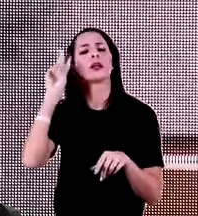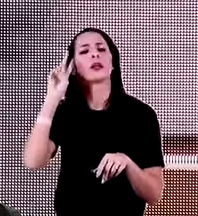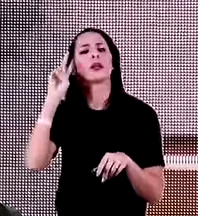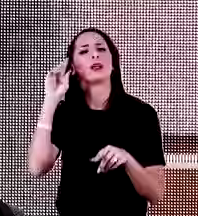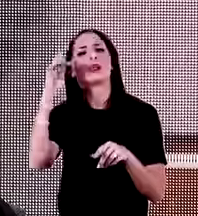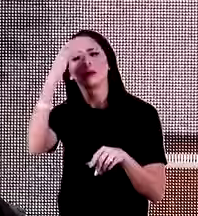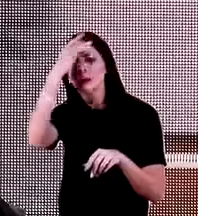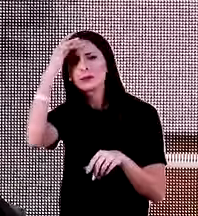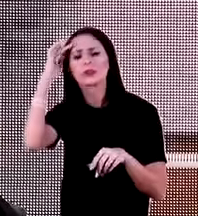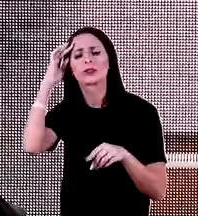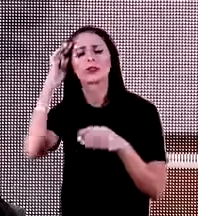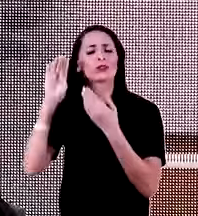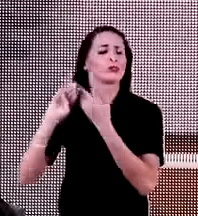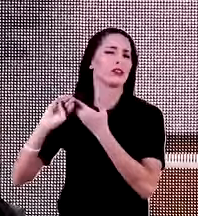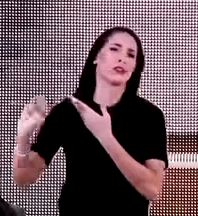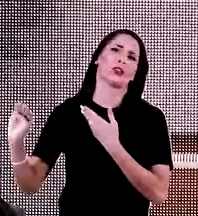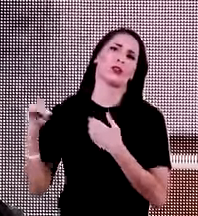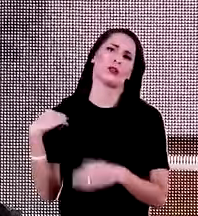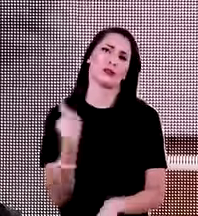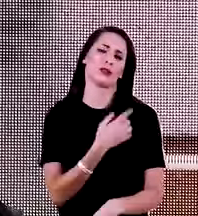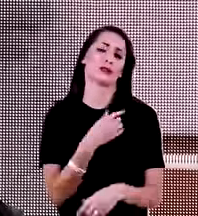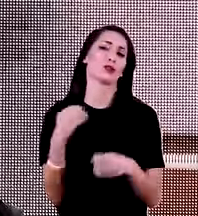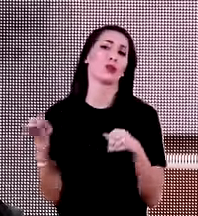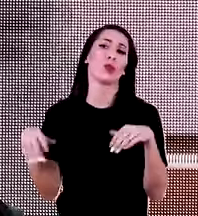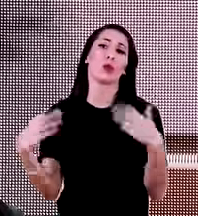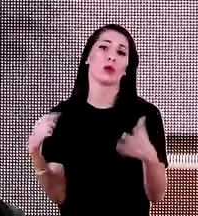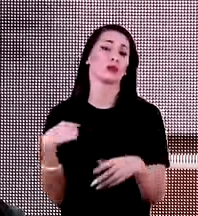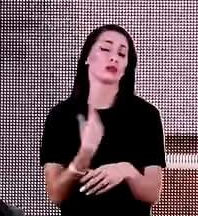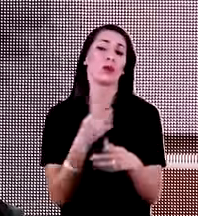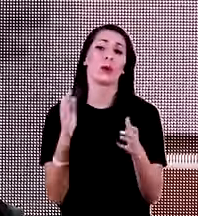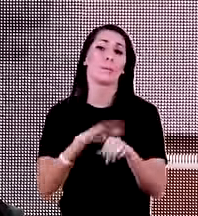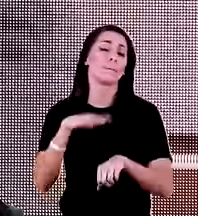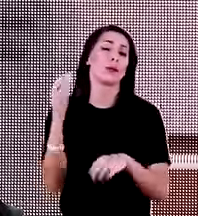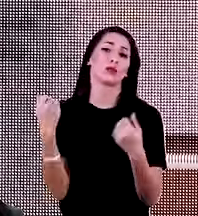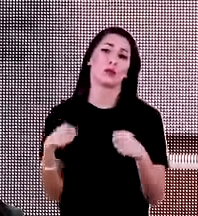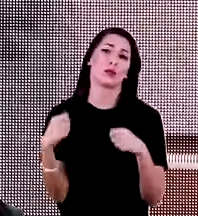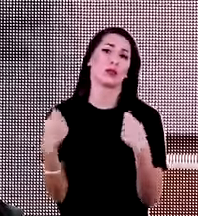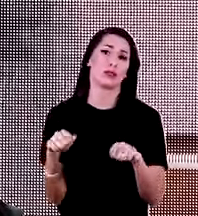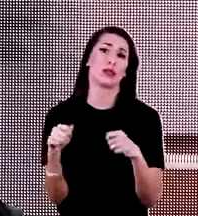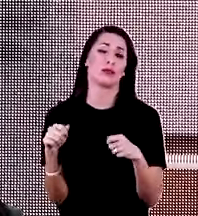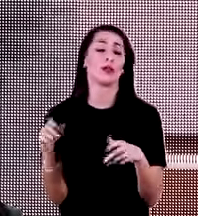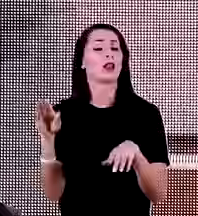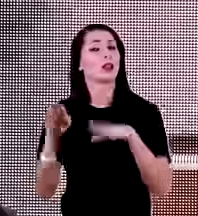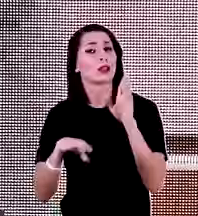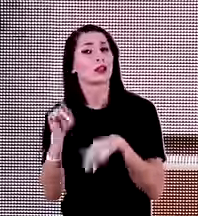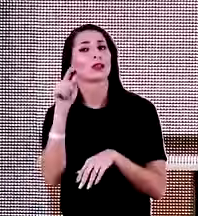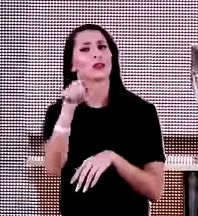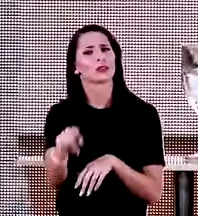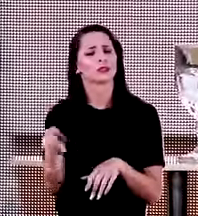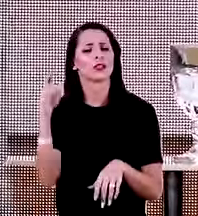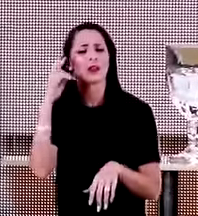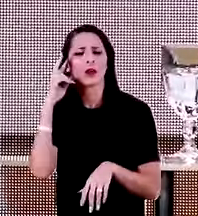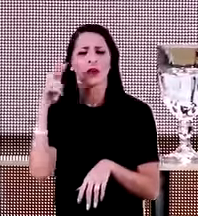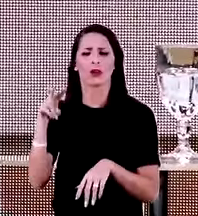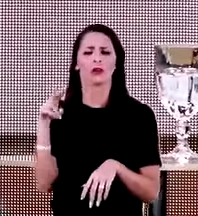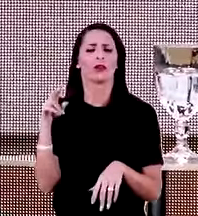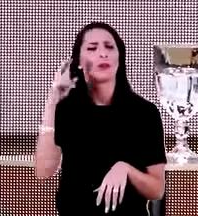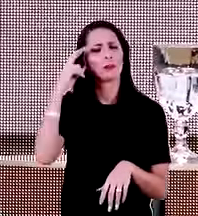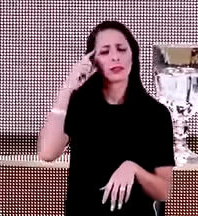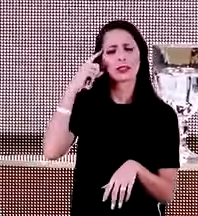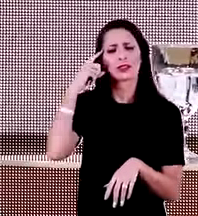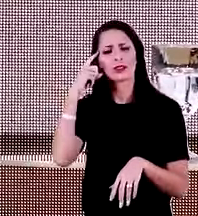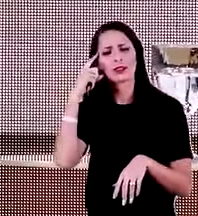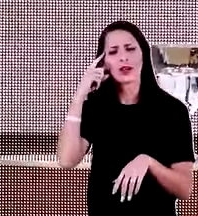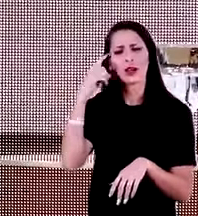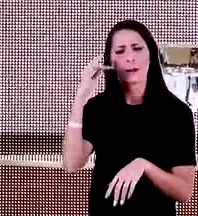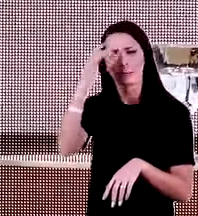Com certeza você também já passou por uma luta difícil na vida e que aquela pessoa que não te deixou ganhou um espaço no teu coração.